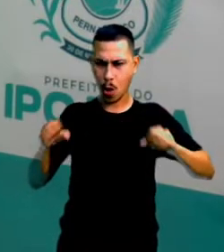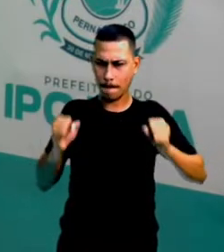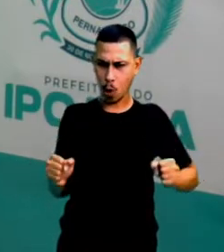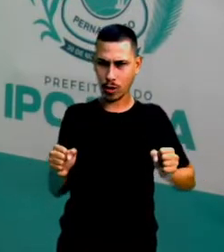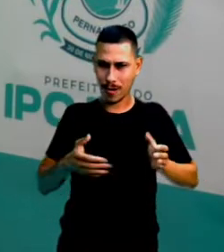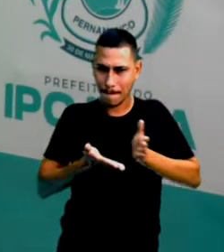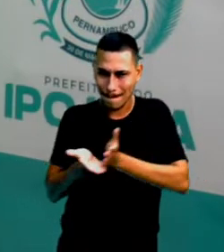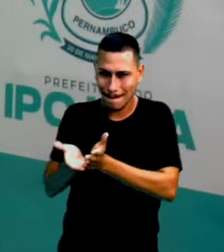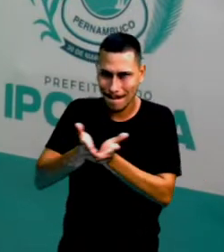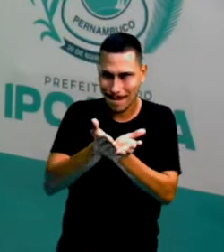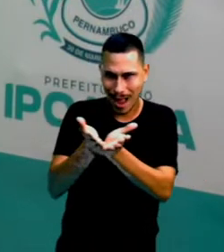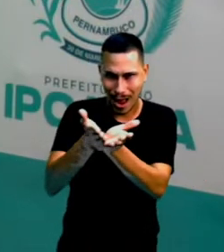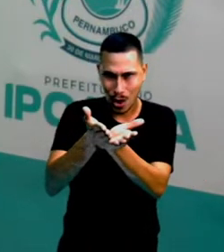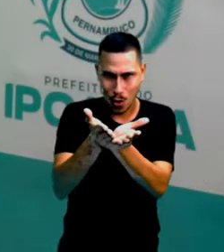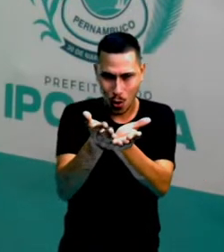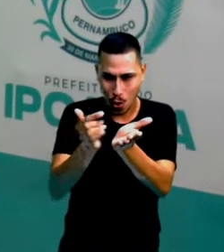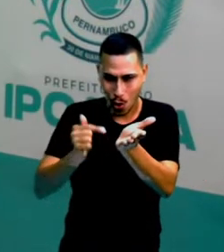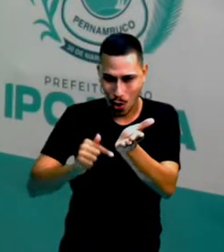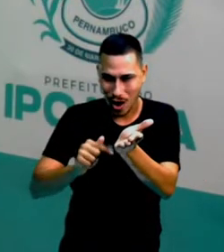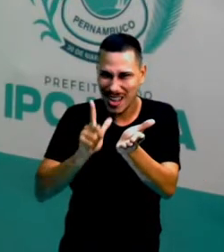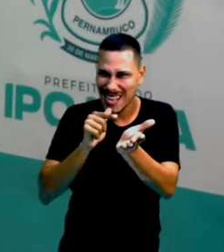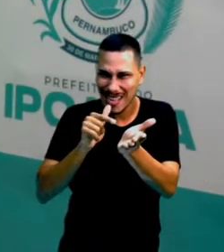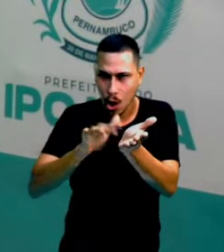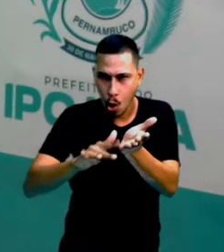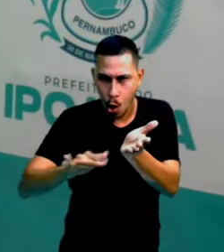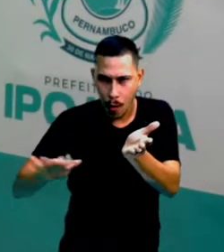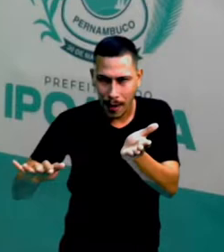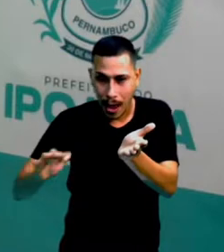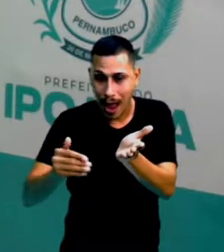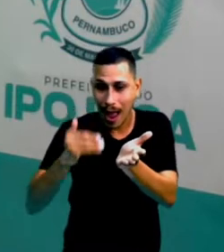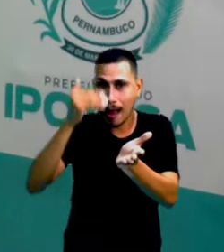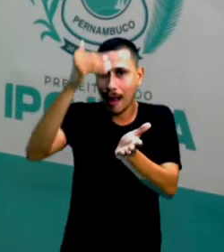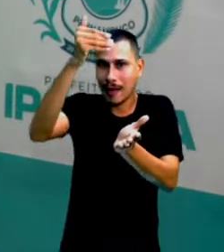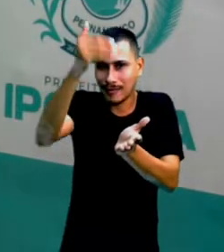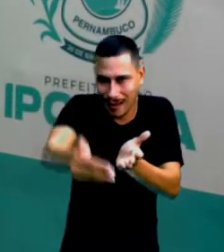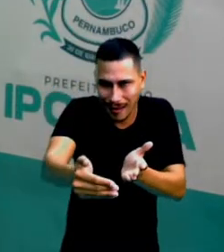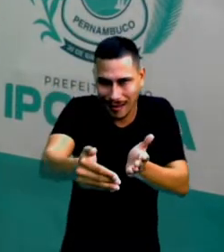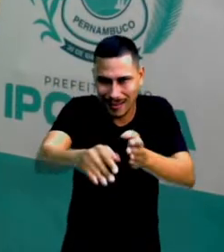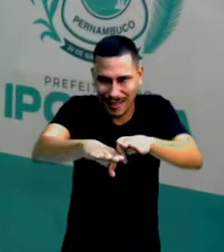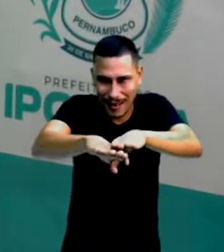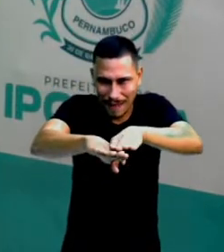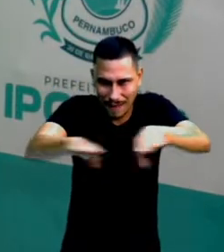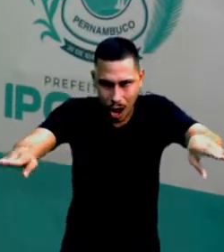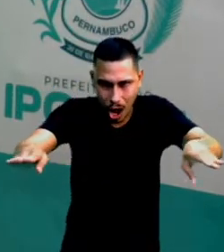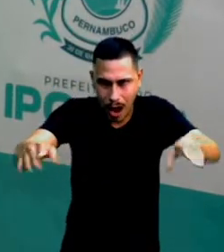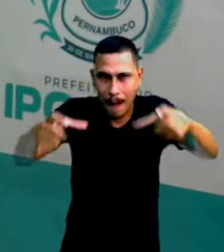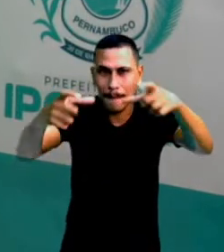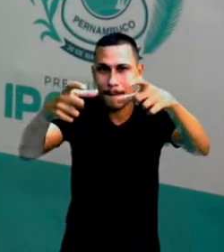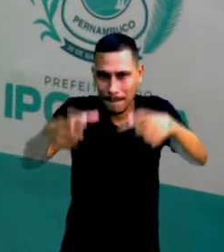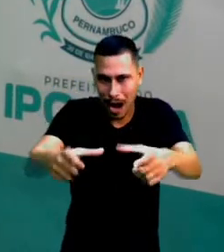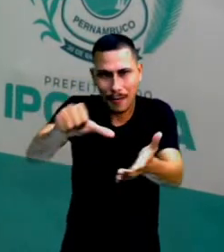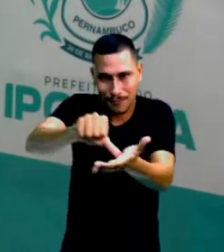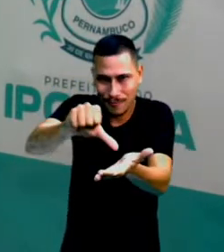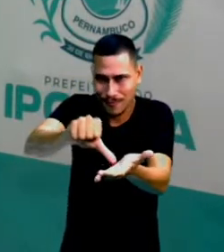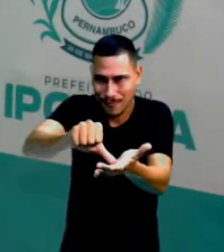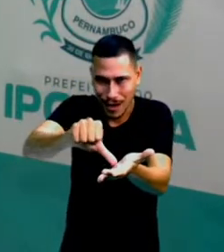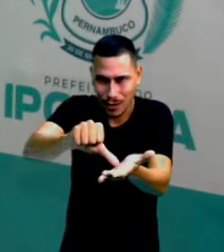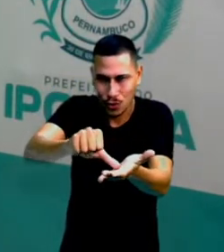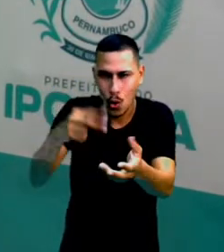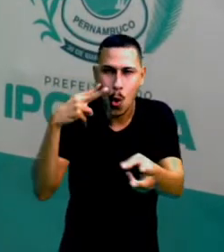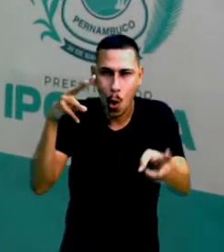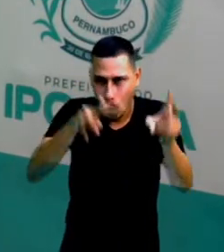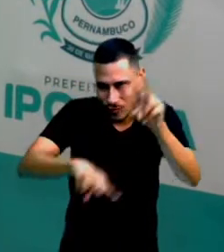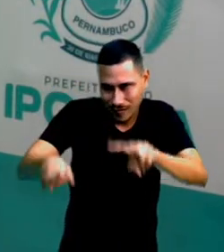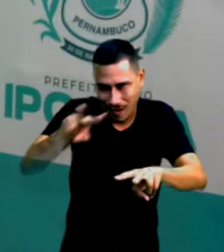esse braço de mar até o parque para você ver. Mas se você estiver no bairro de Boa Viagem,